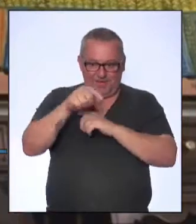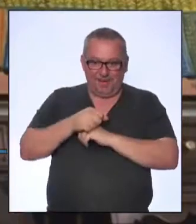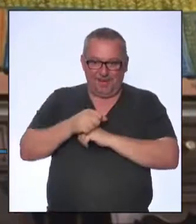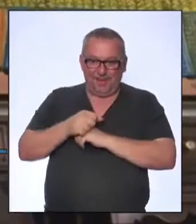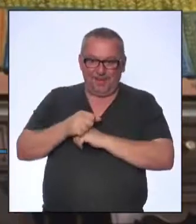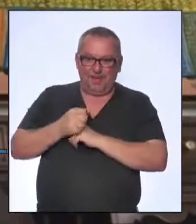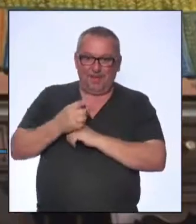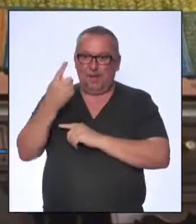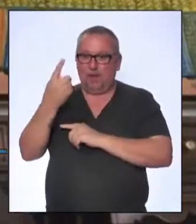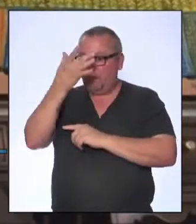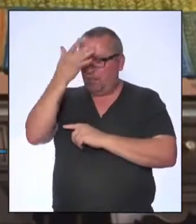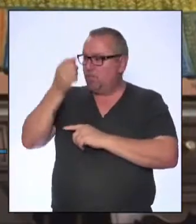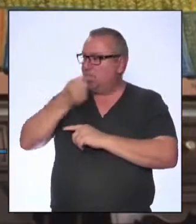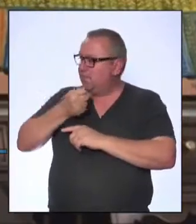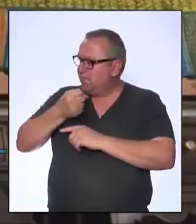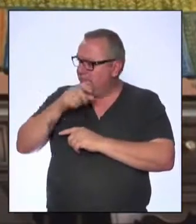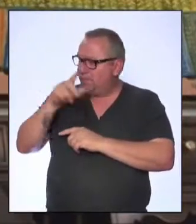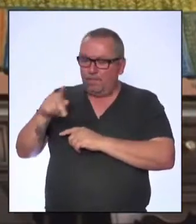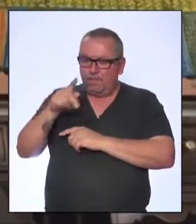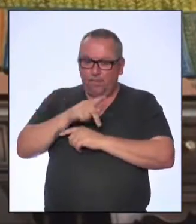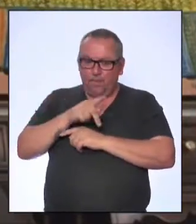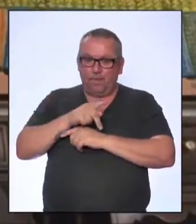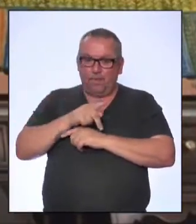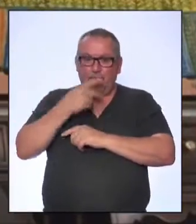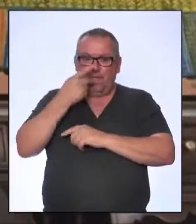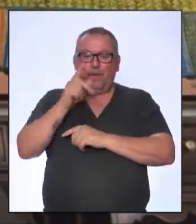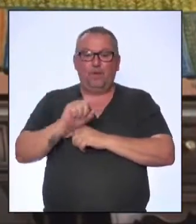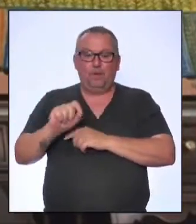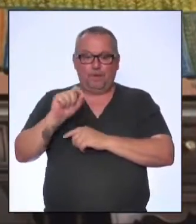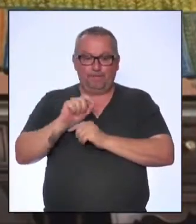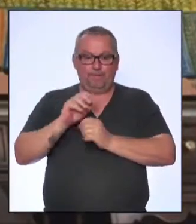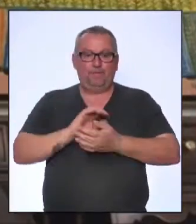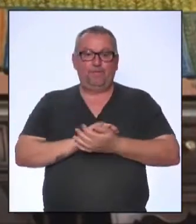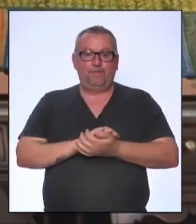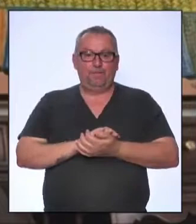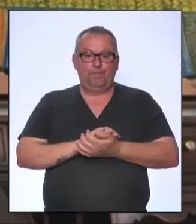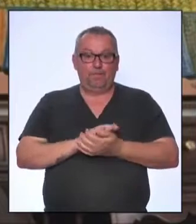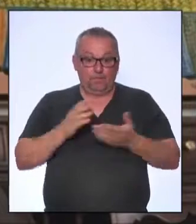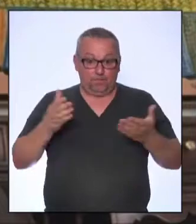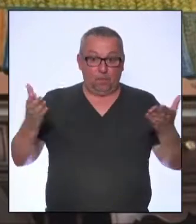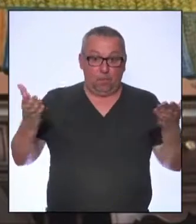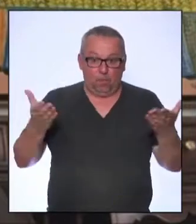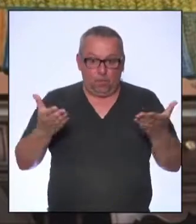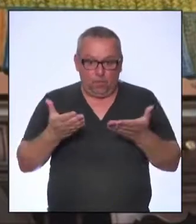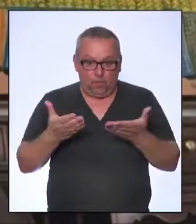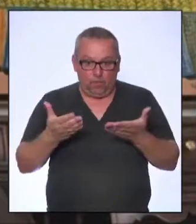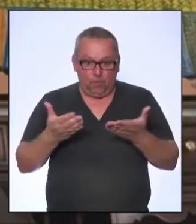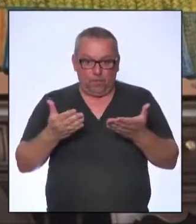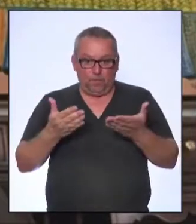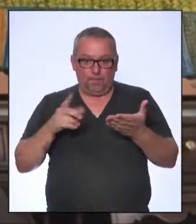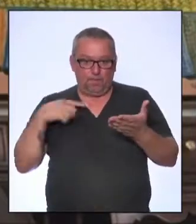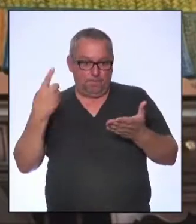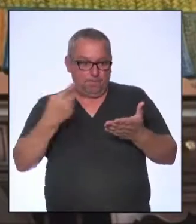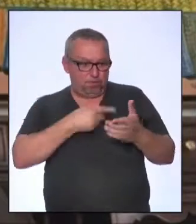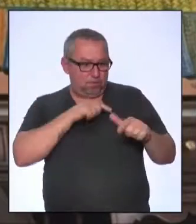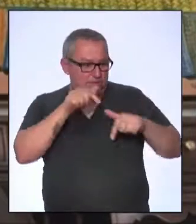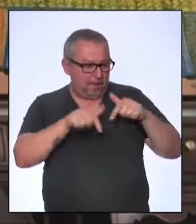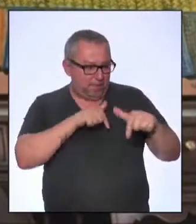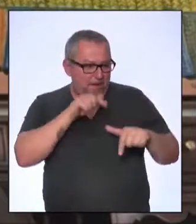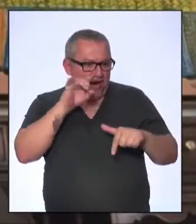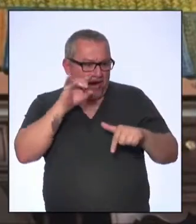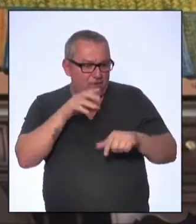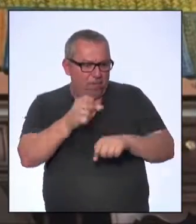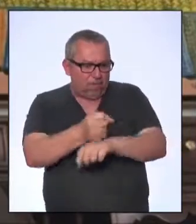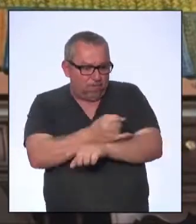Uma entrevistada, uma professora da rede estadual, disse o seguinte: hoje a gente não trabalha a questão